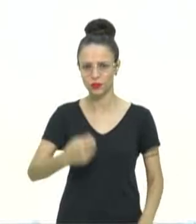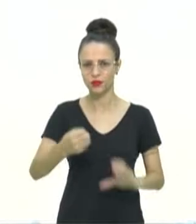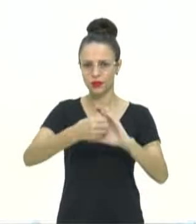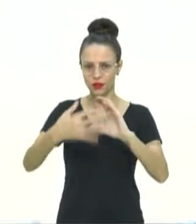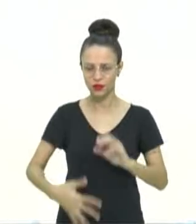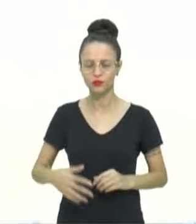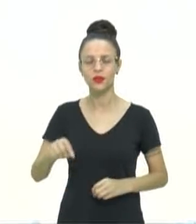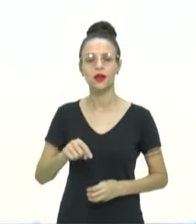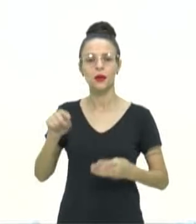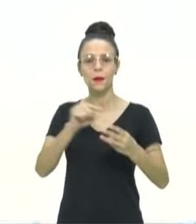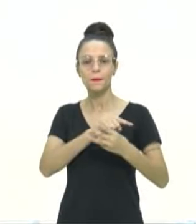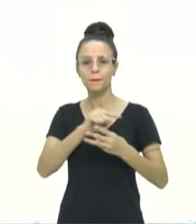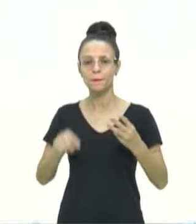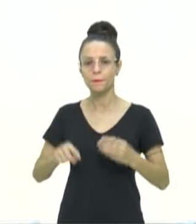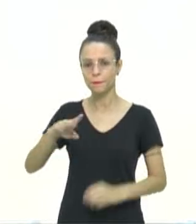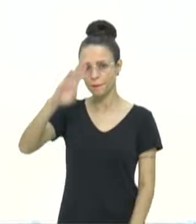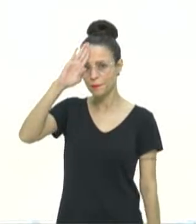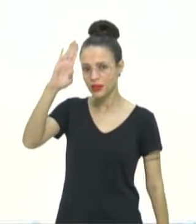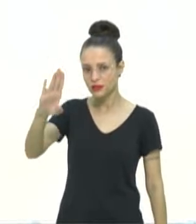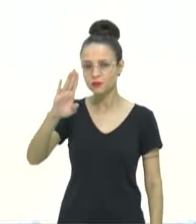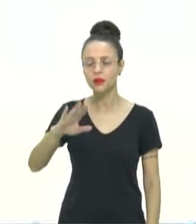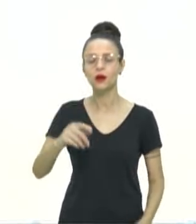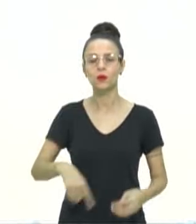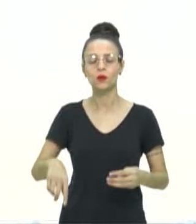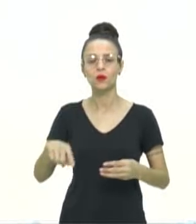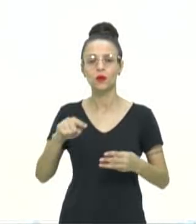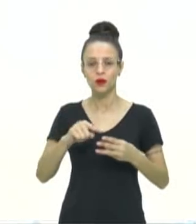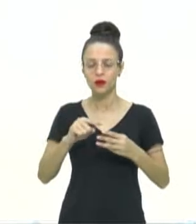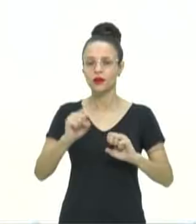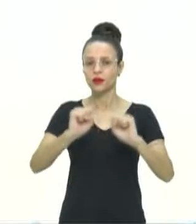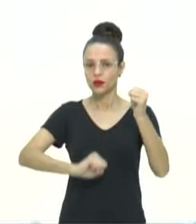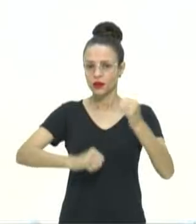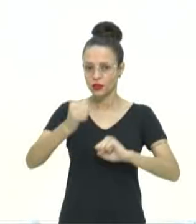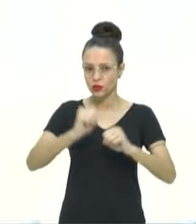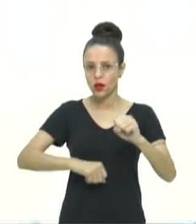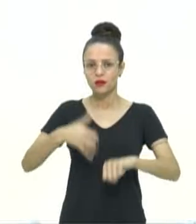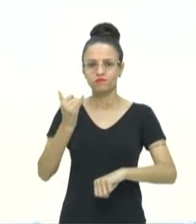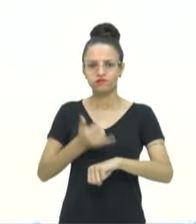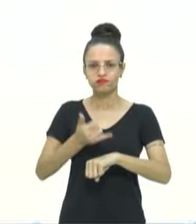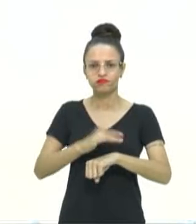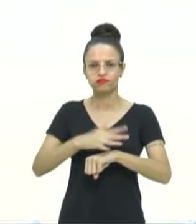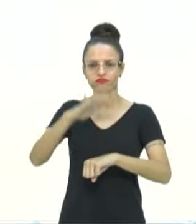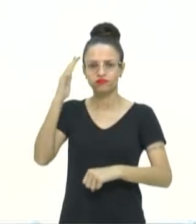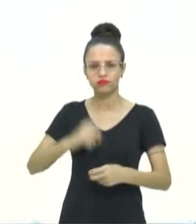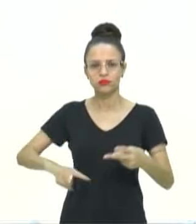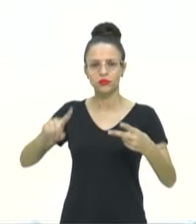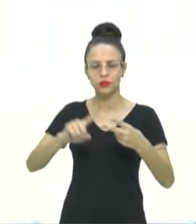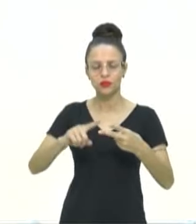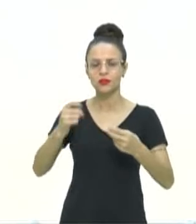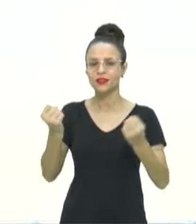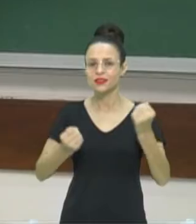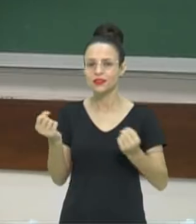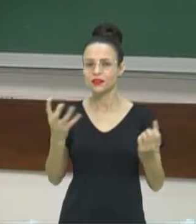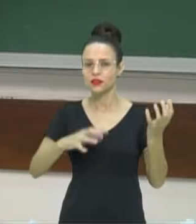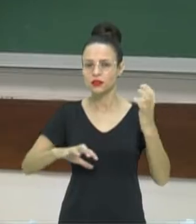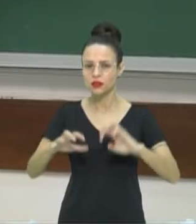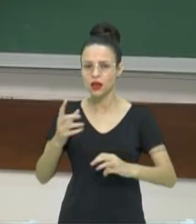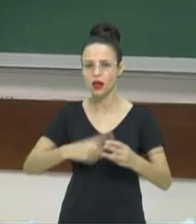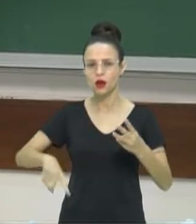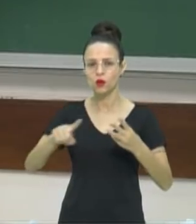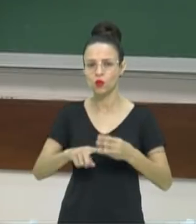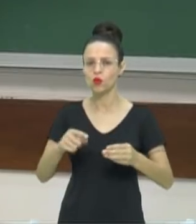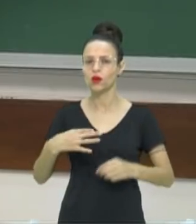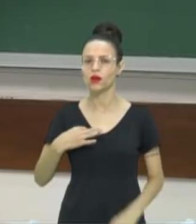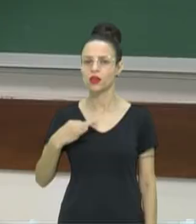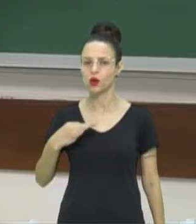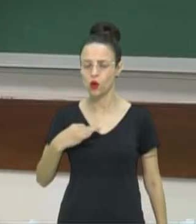característica. Os principais segmentos em relação à indústria: metalúrgico, automobilístico e têxtil. O automobilístico tem uma importância